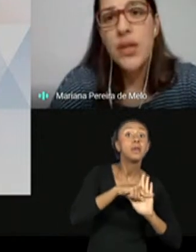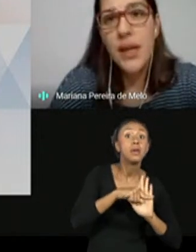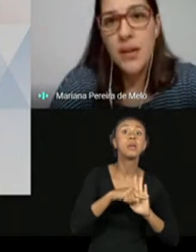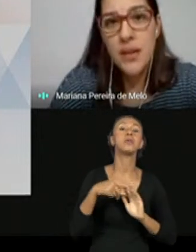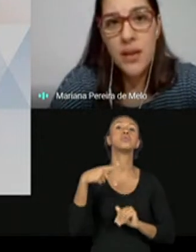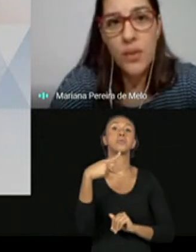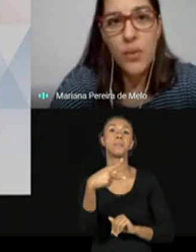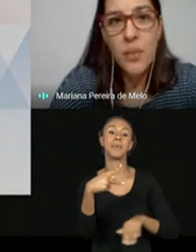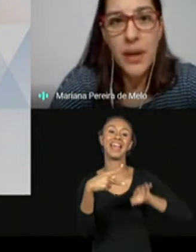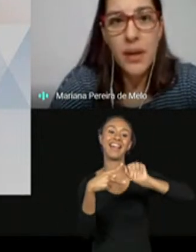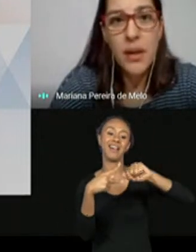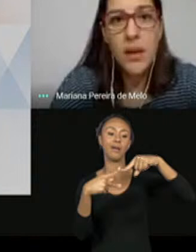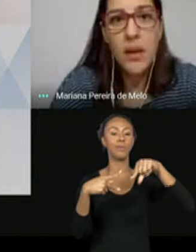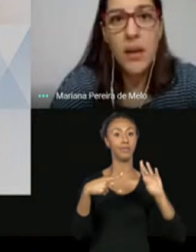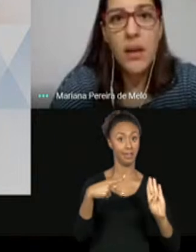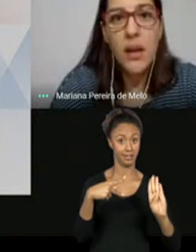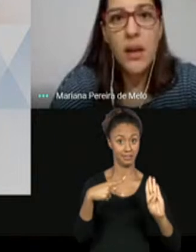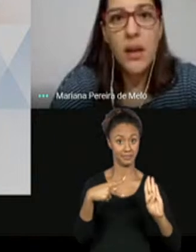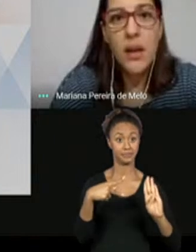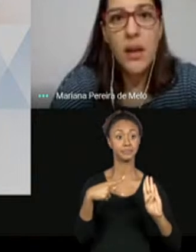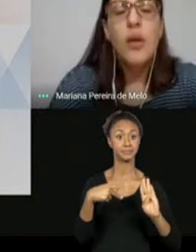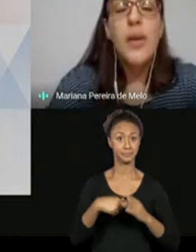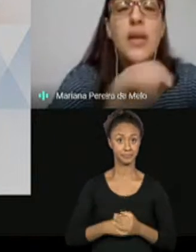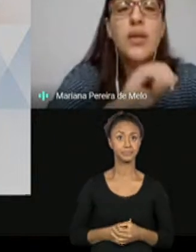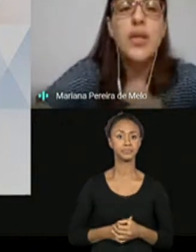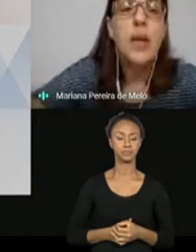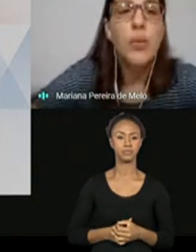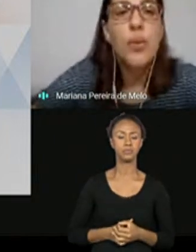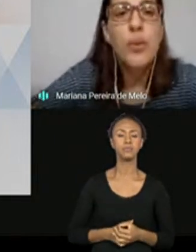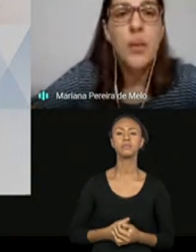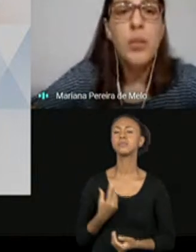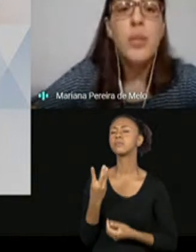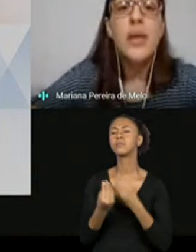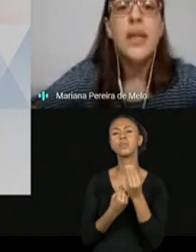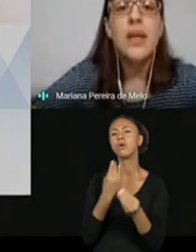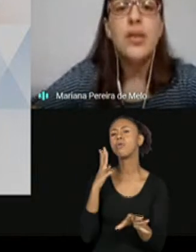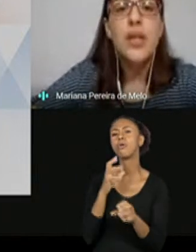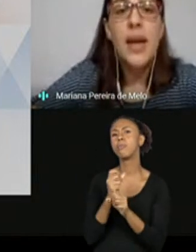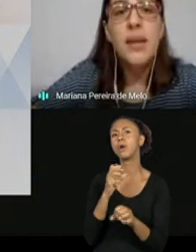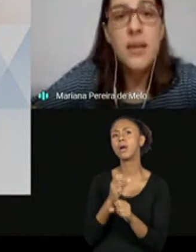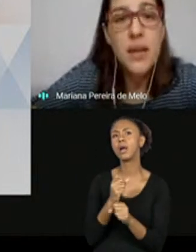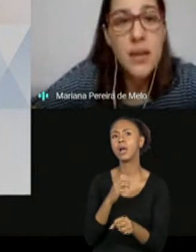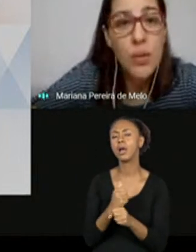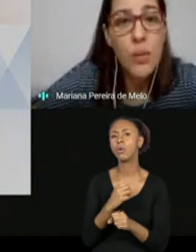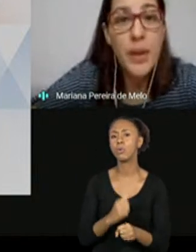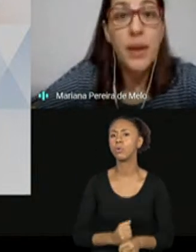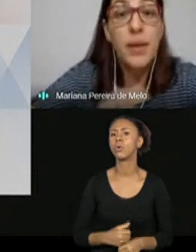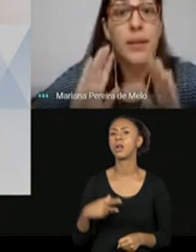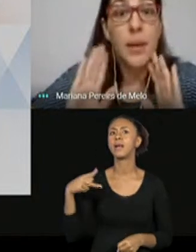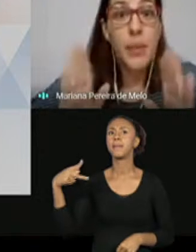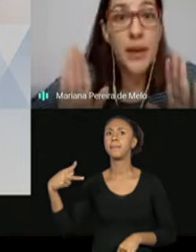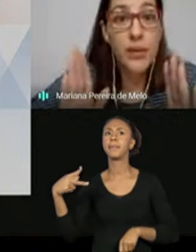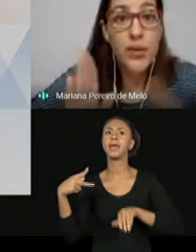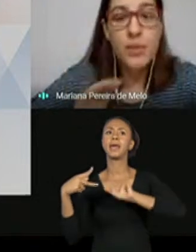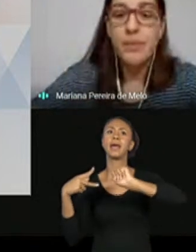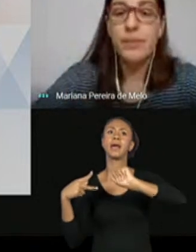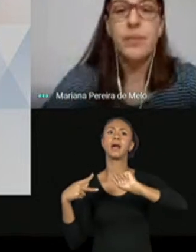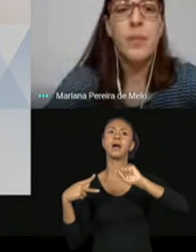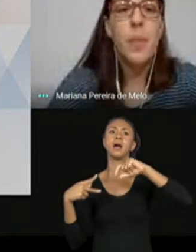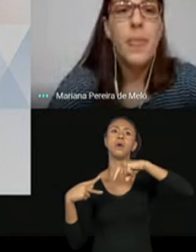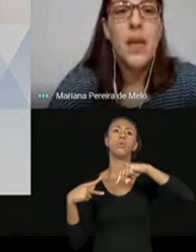probabilidade de A intersecção com B. Como é que a gente calcula a probabilidade de A intersecção com B?